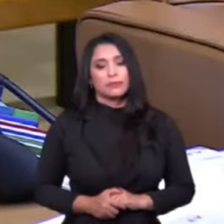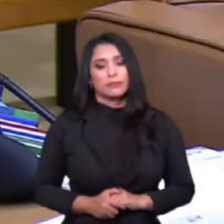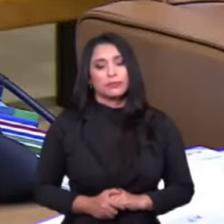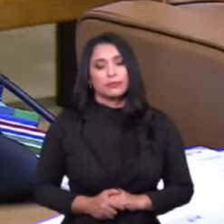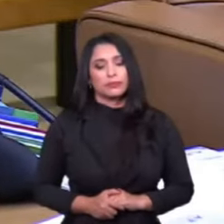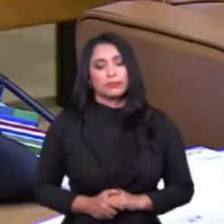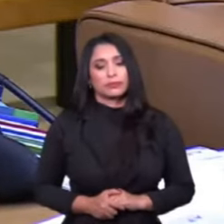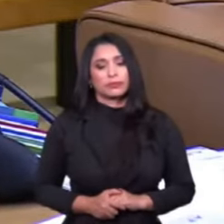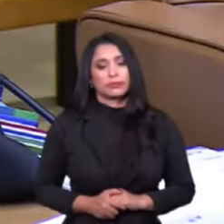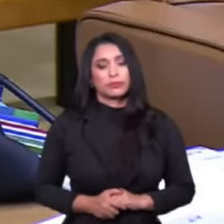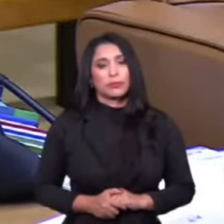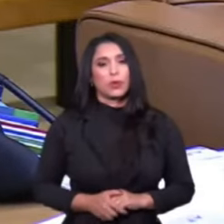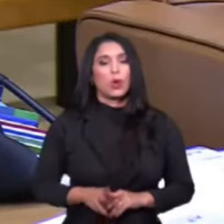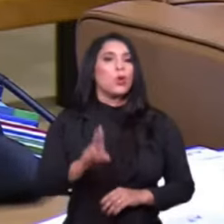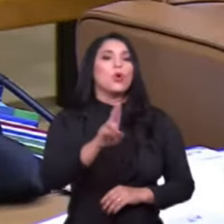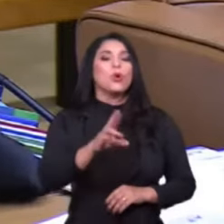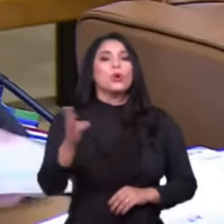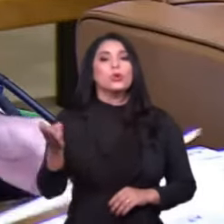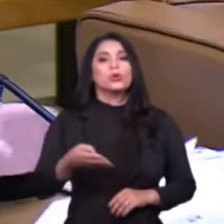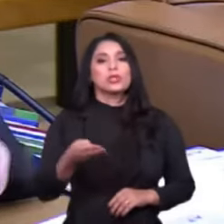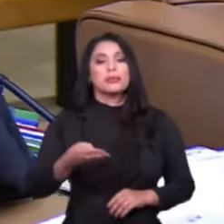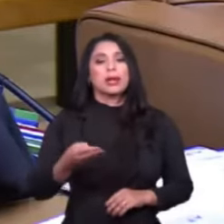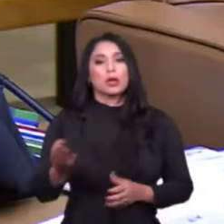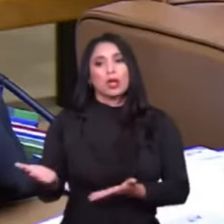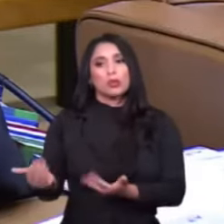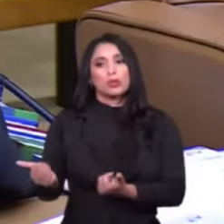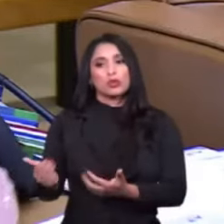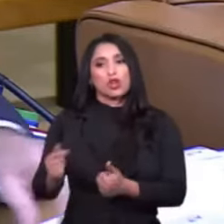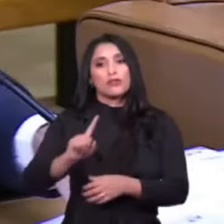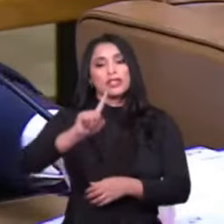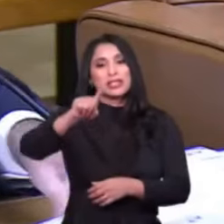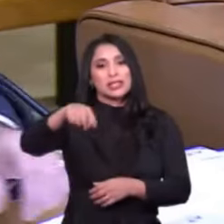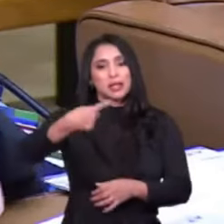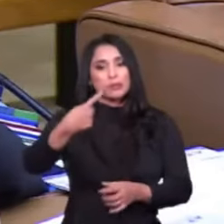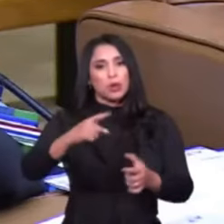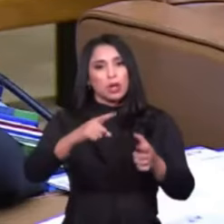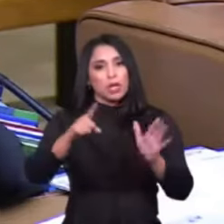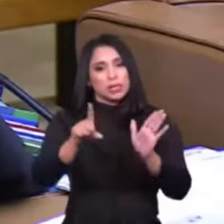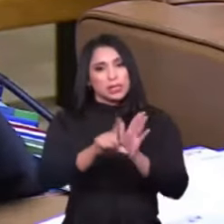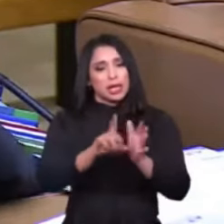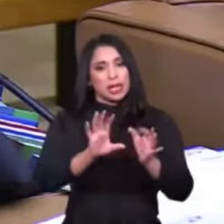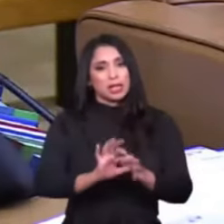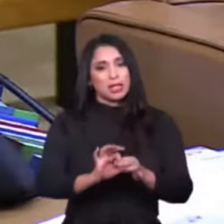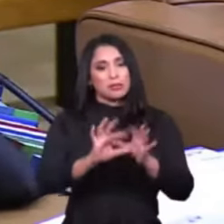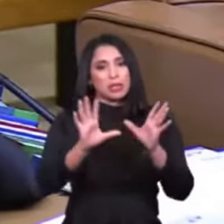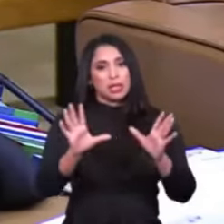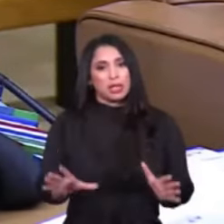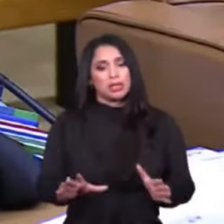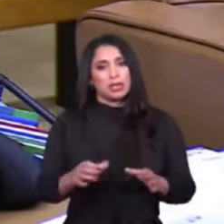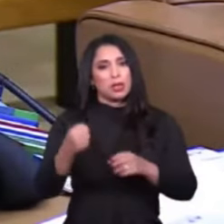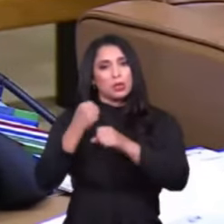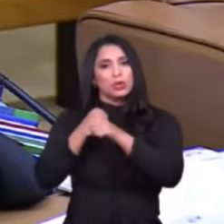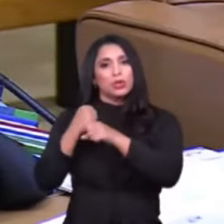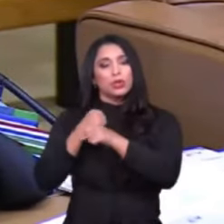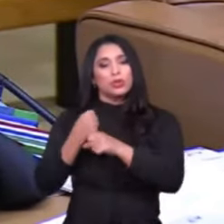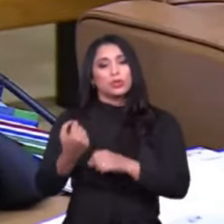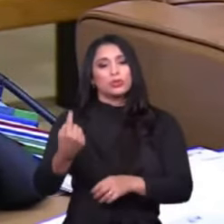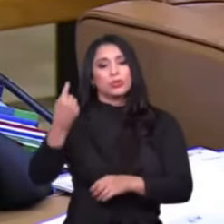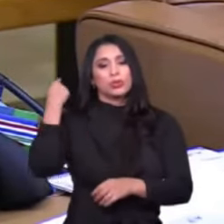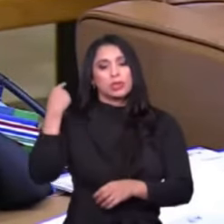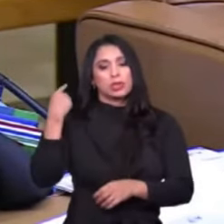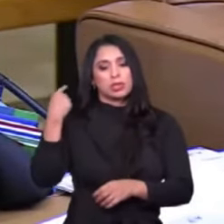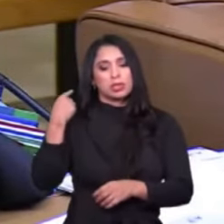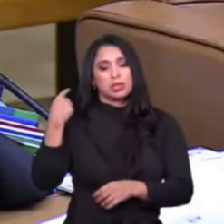Mudanças no uso da maconha por adolescentes após a legalização. Nos últimos anos, o uso de